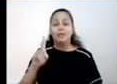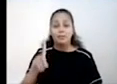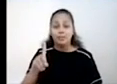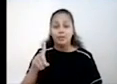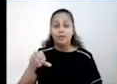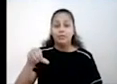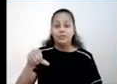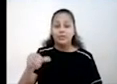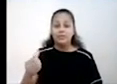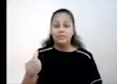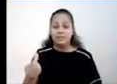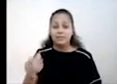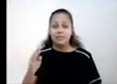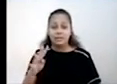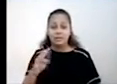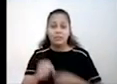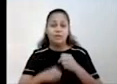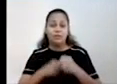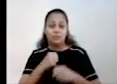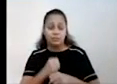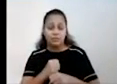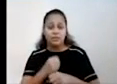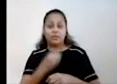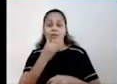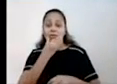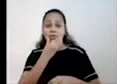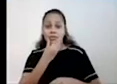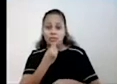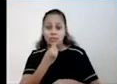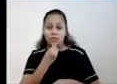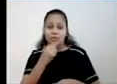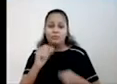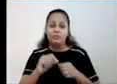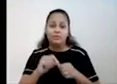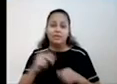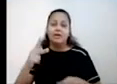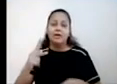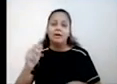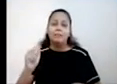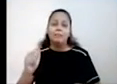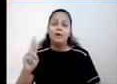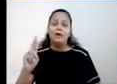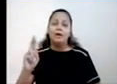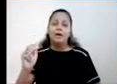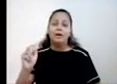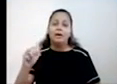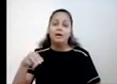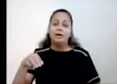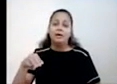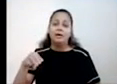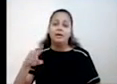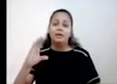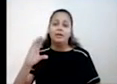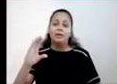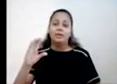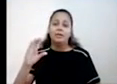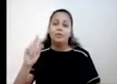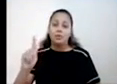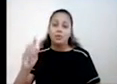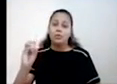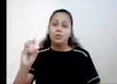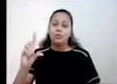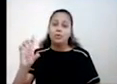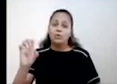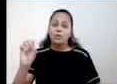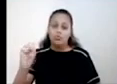Em 1964, Oiticica desenvolveu os parangolés, espécie de capas e estandartes